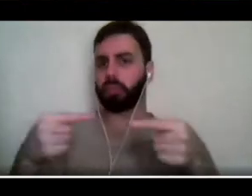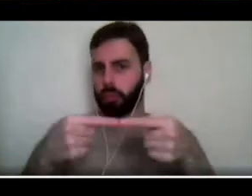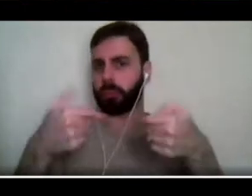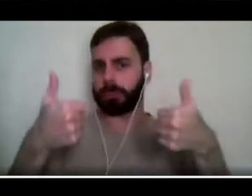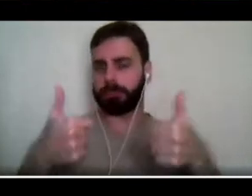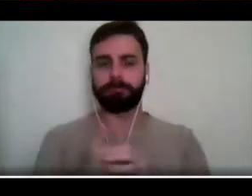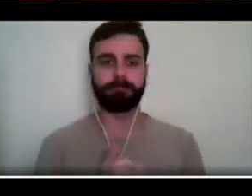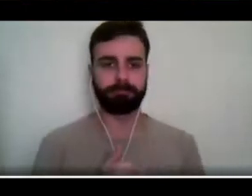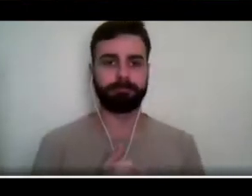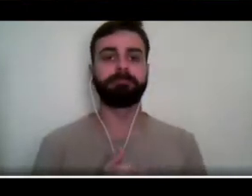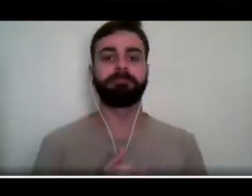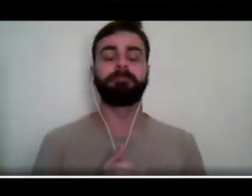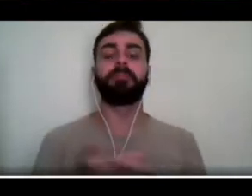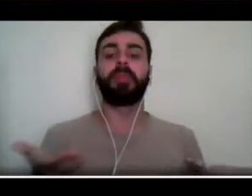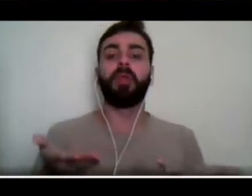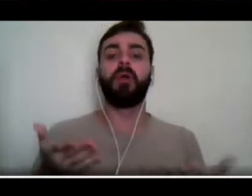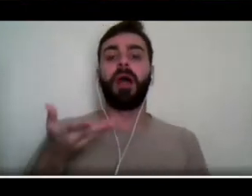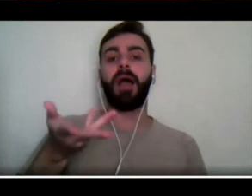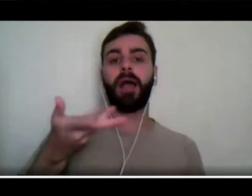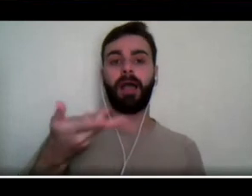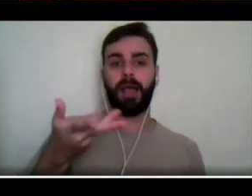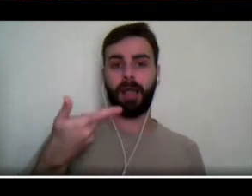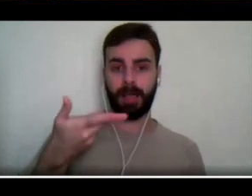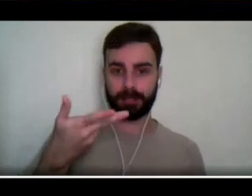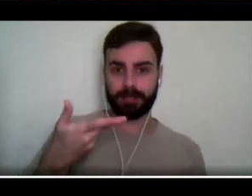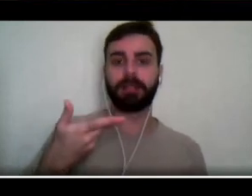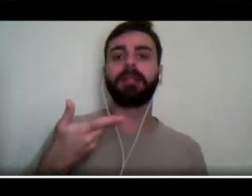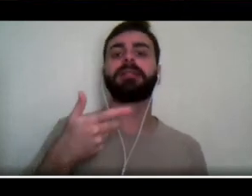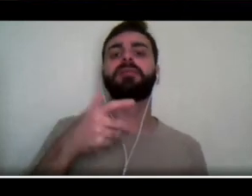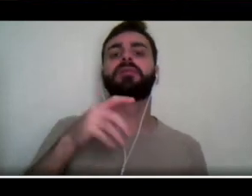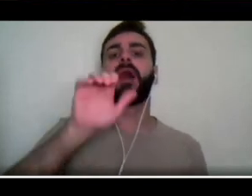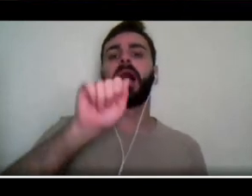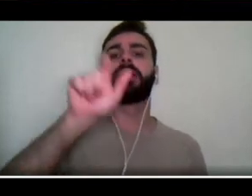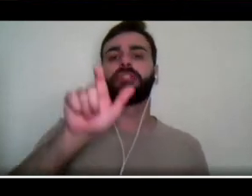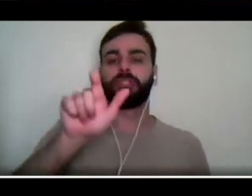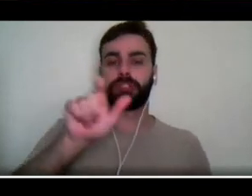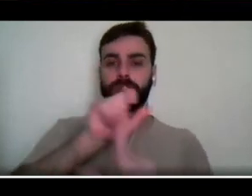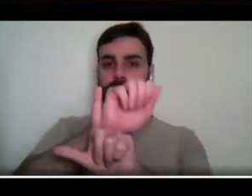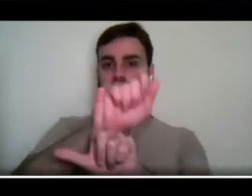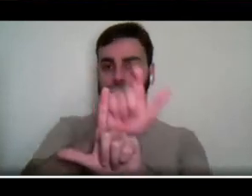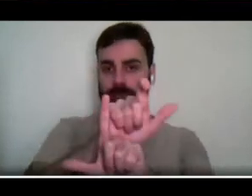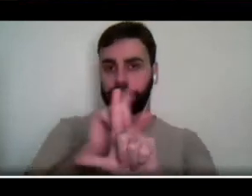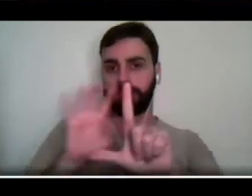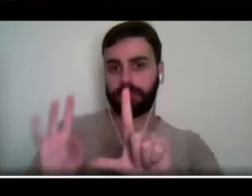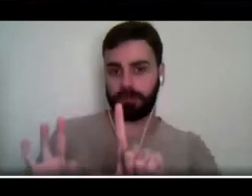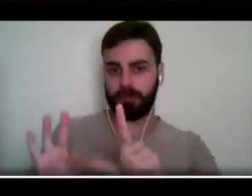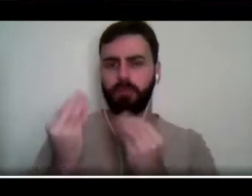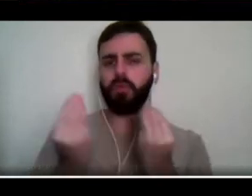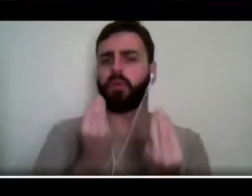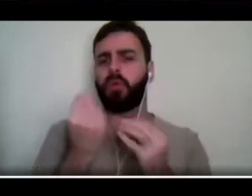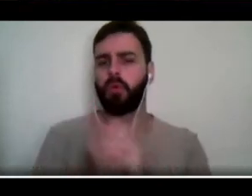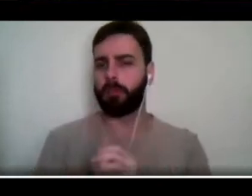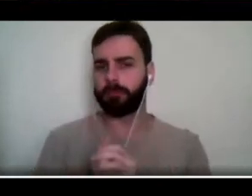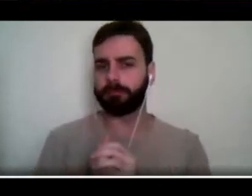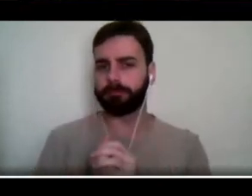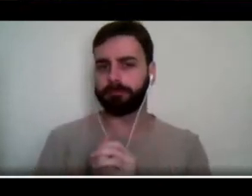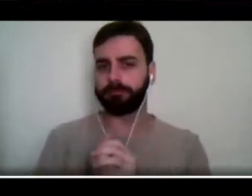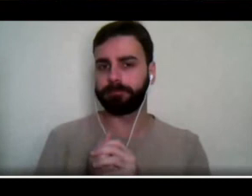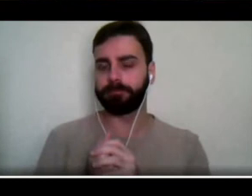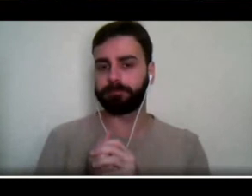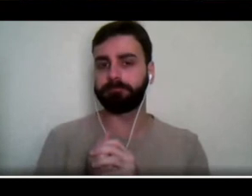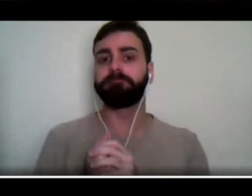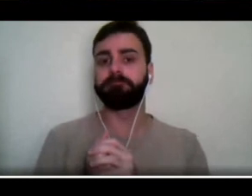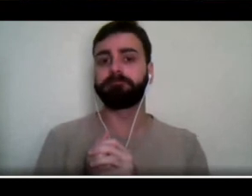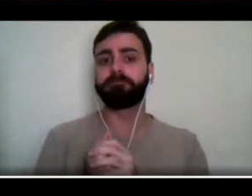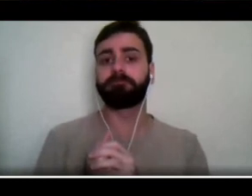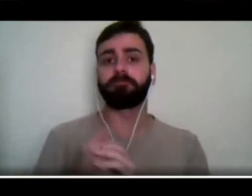em função do tempo é o quê? É nula, né? A aceleração é nula. Porque se eu derivar uma